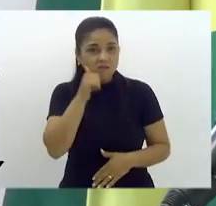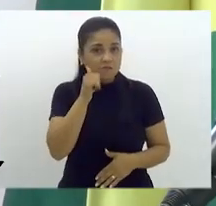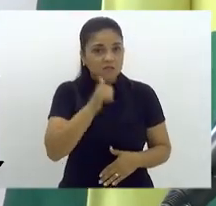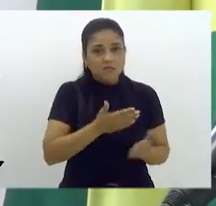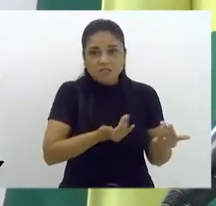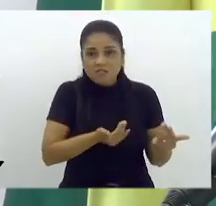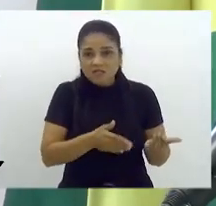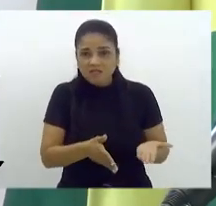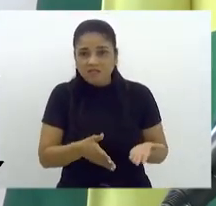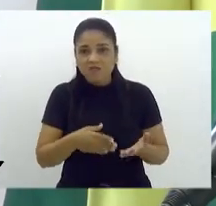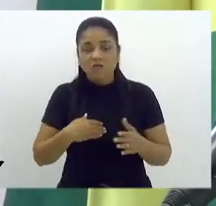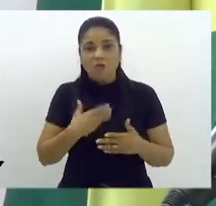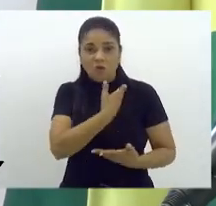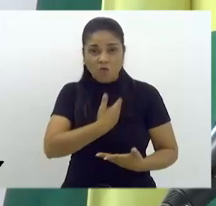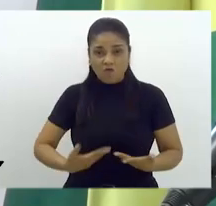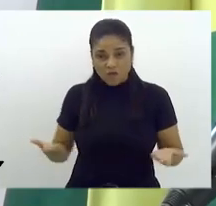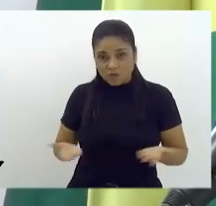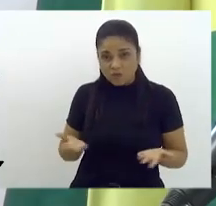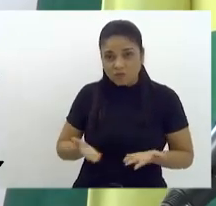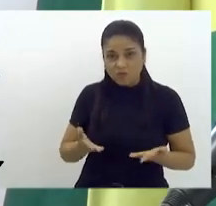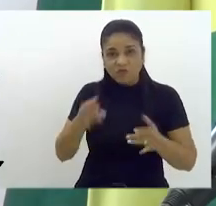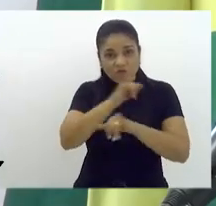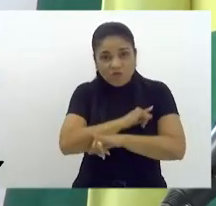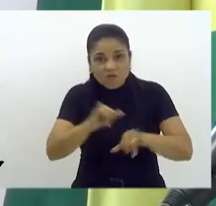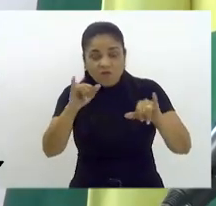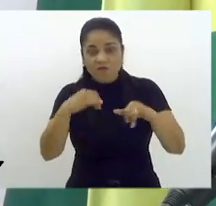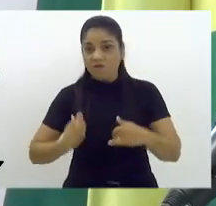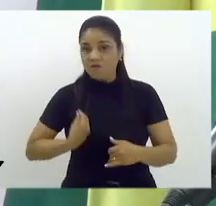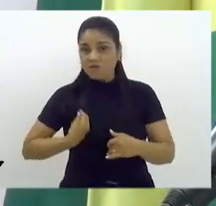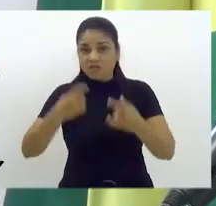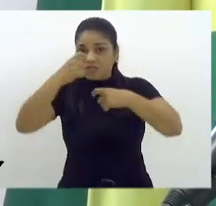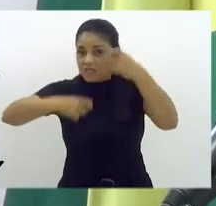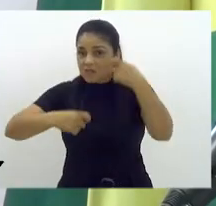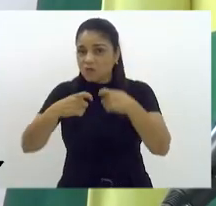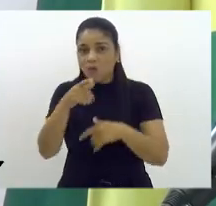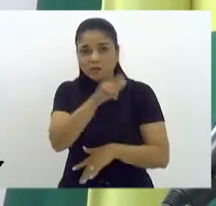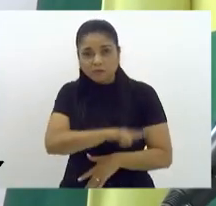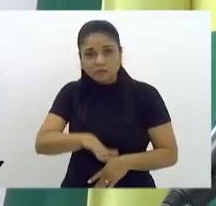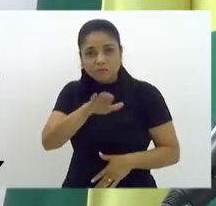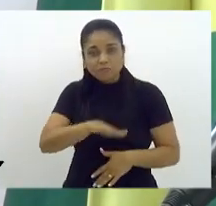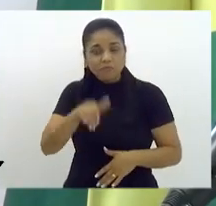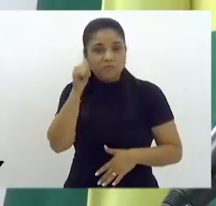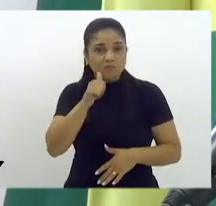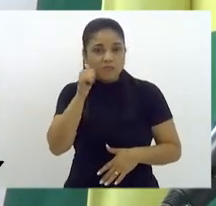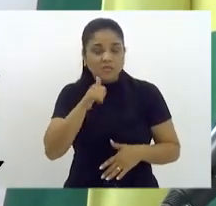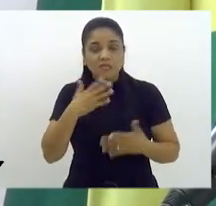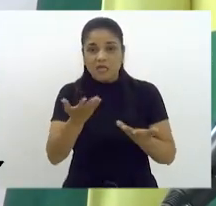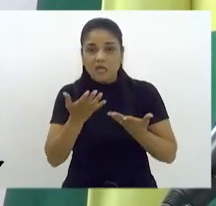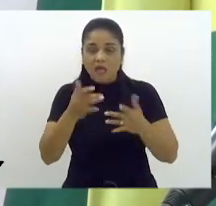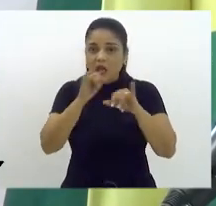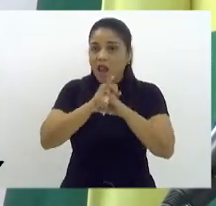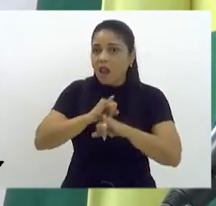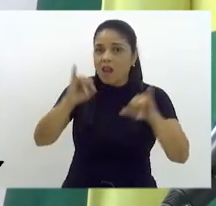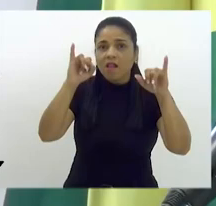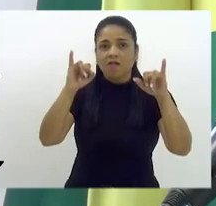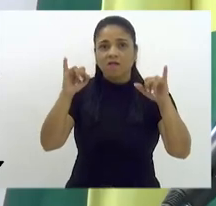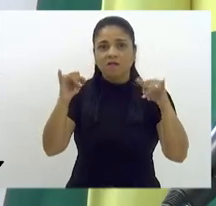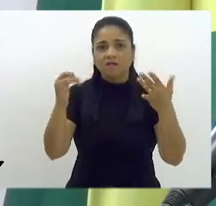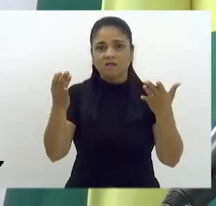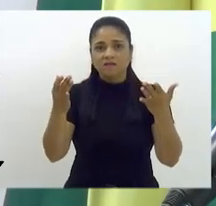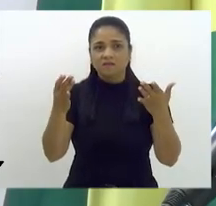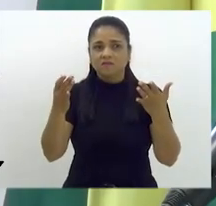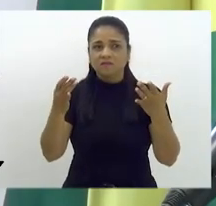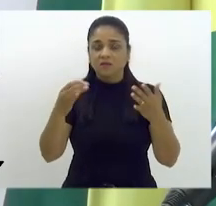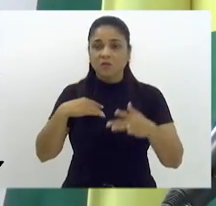governo atual falando sobre vida sexual de meninas que quer liberar que quer falar respeito pois é tá lá